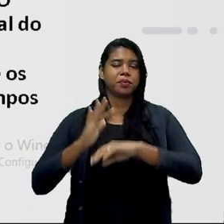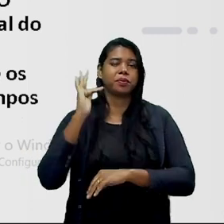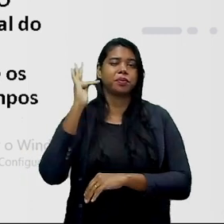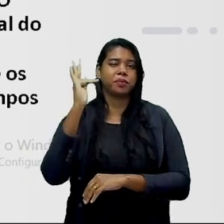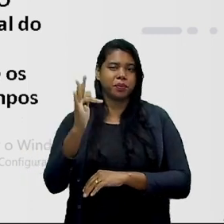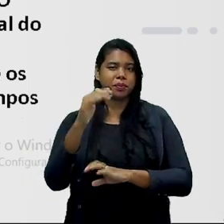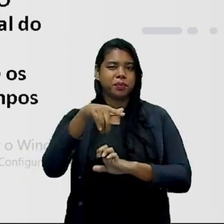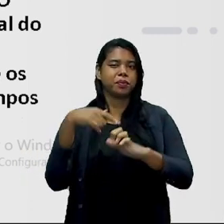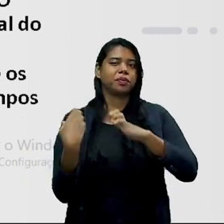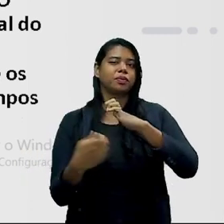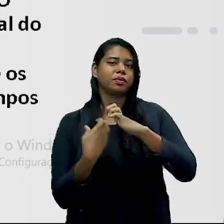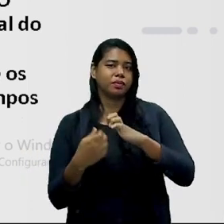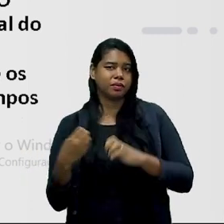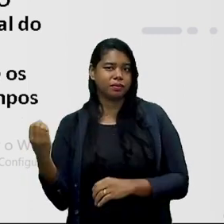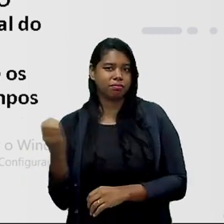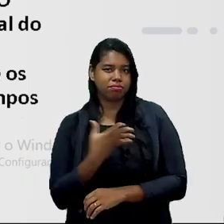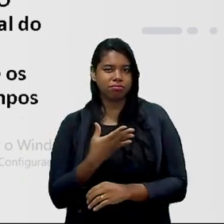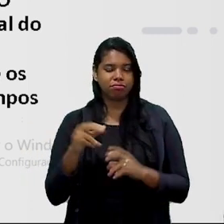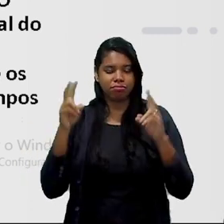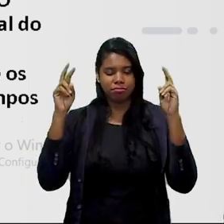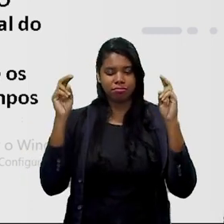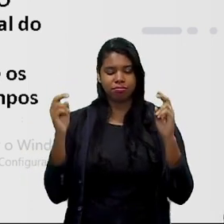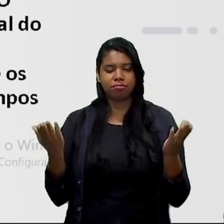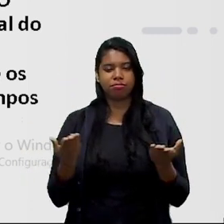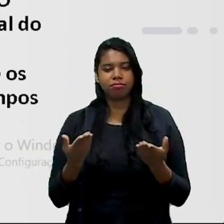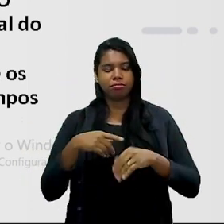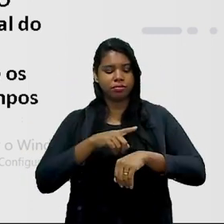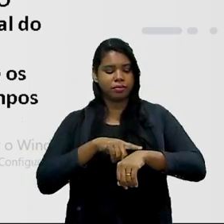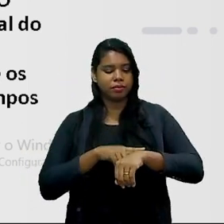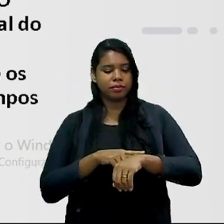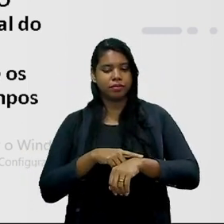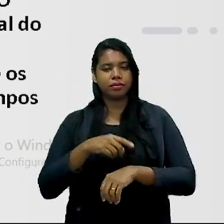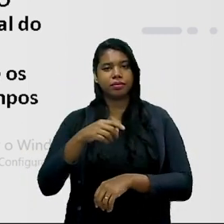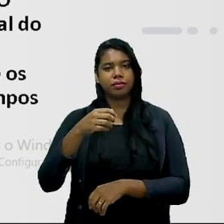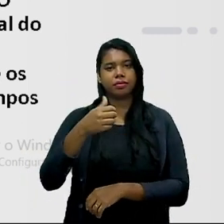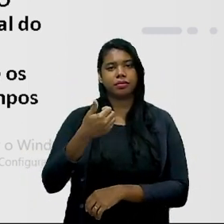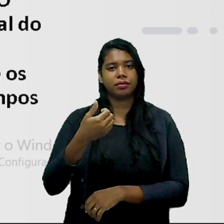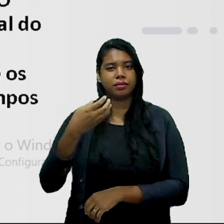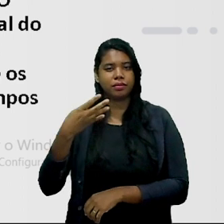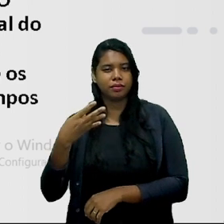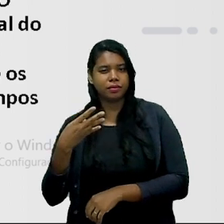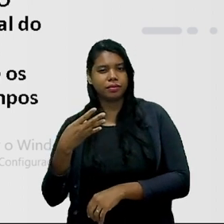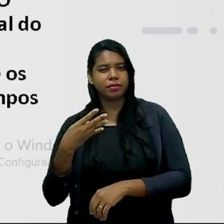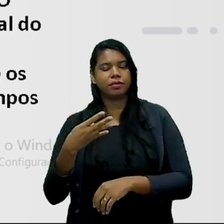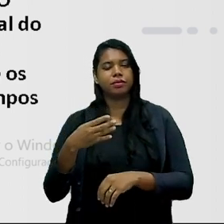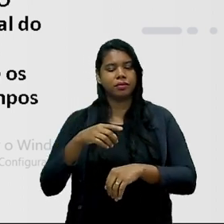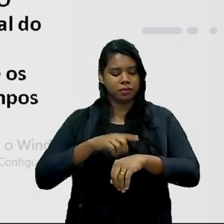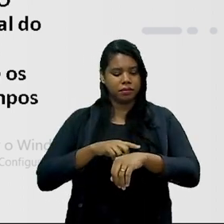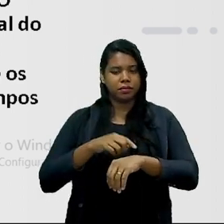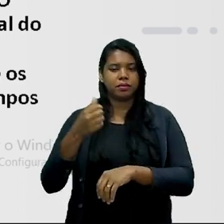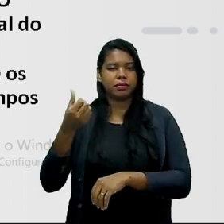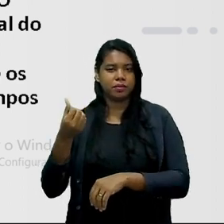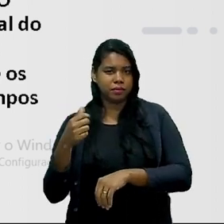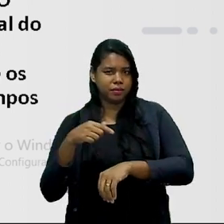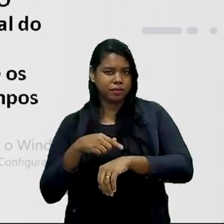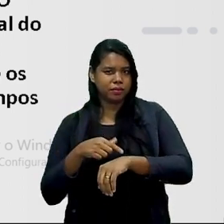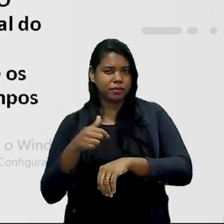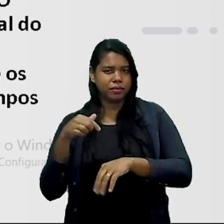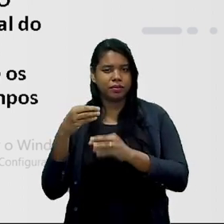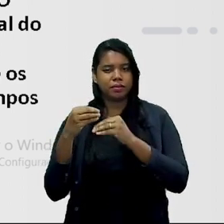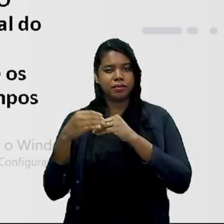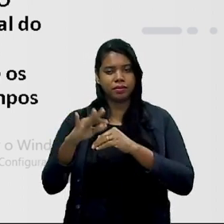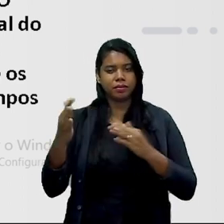a Empresa e os Novos Tempos. Sempre no horário das 16 horas até as 21h30. Fica ligado, fica aí